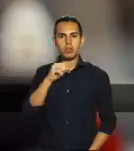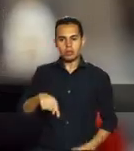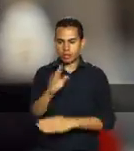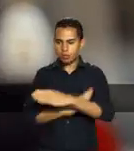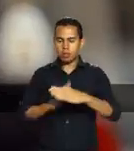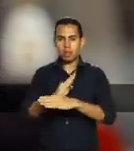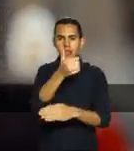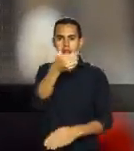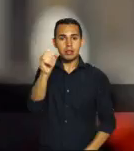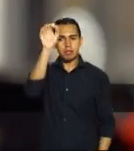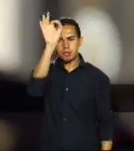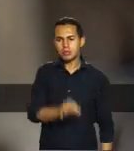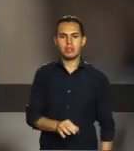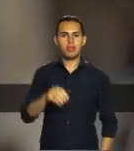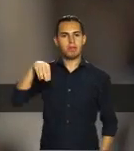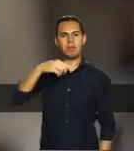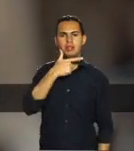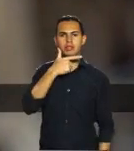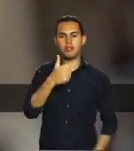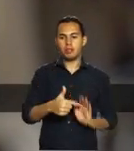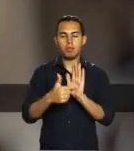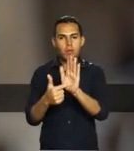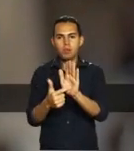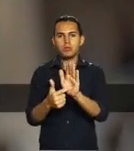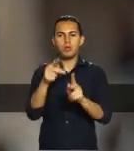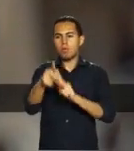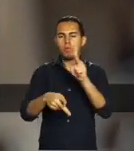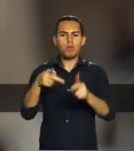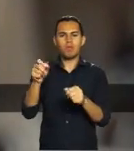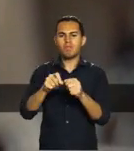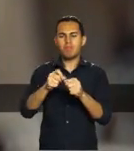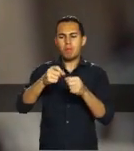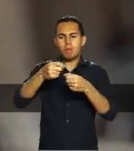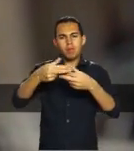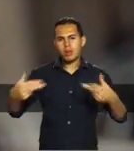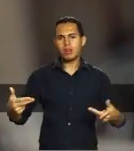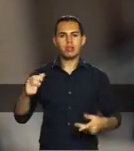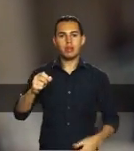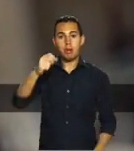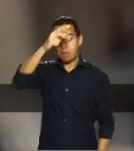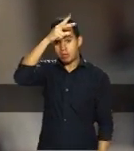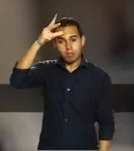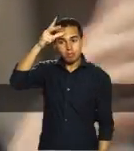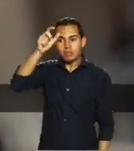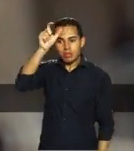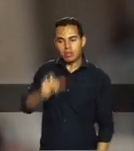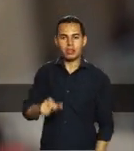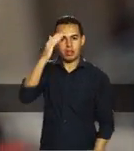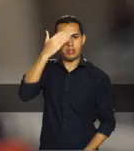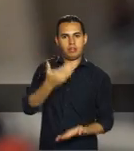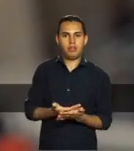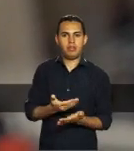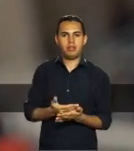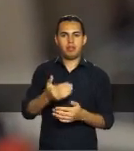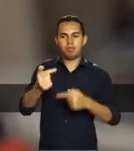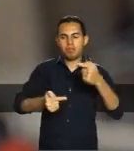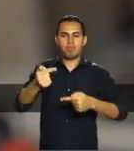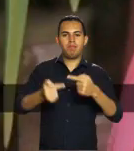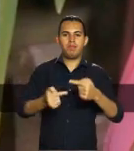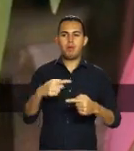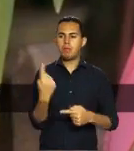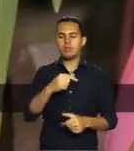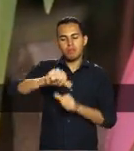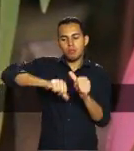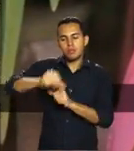são 100% Marcelo. O que ele fez, o que ele tem mostrado nos outros mandatos, a pessoa que ele é, então as pessoas confiam para o próximo